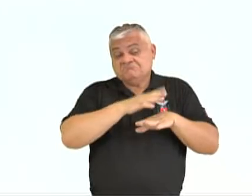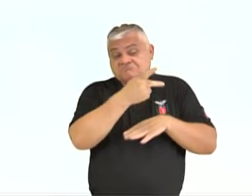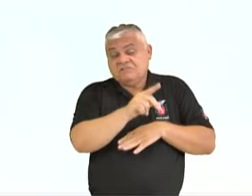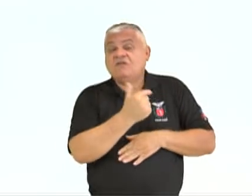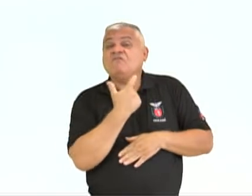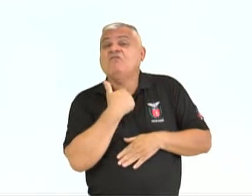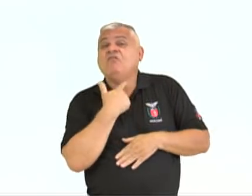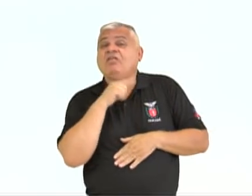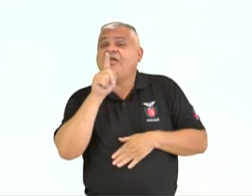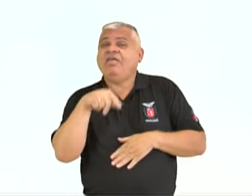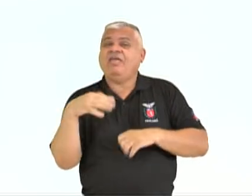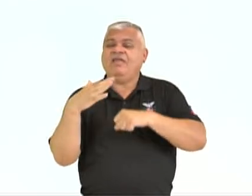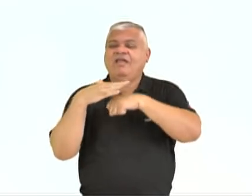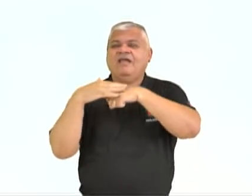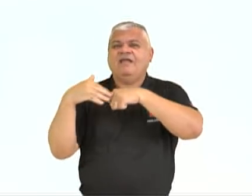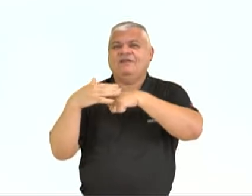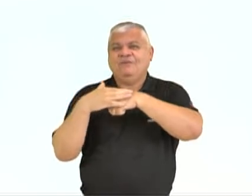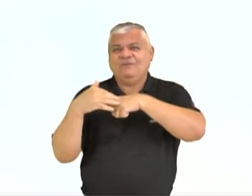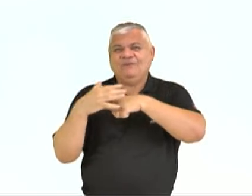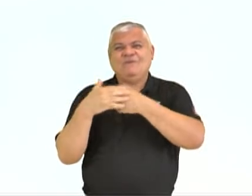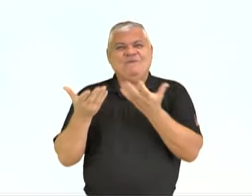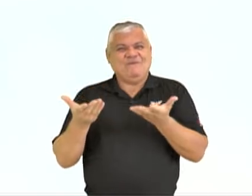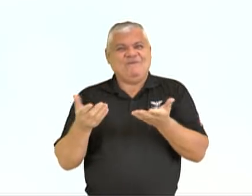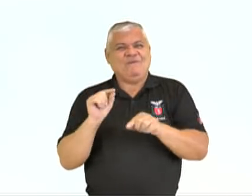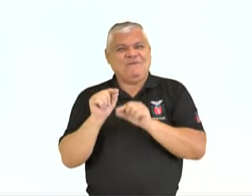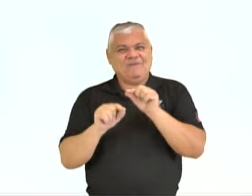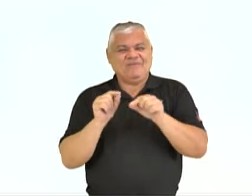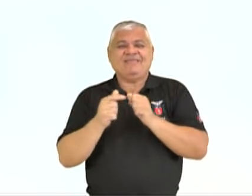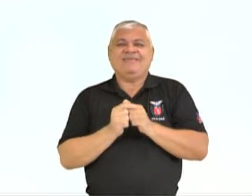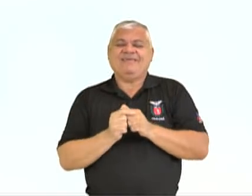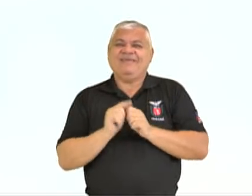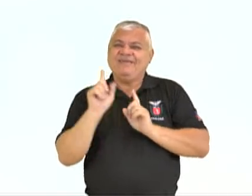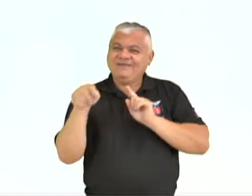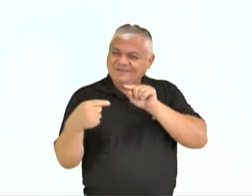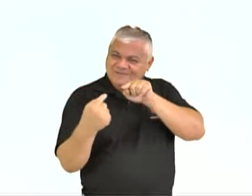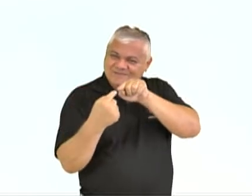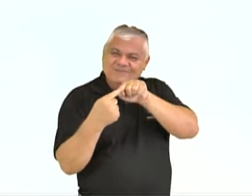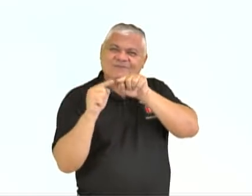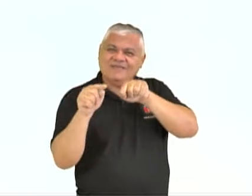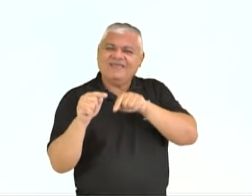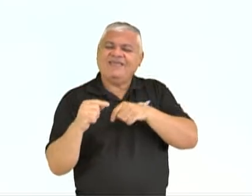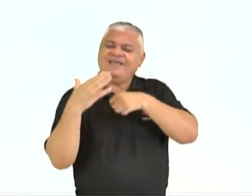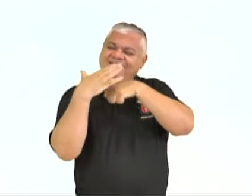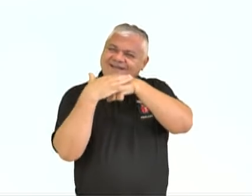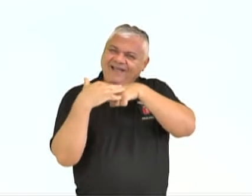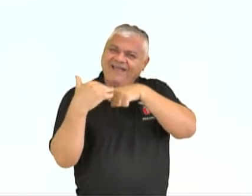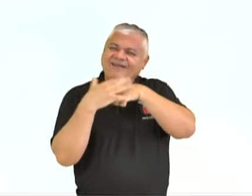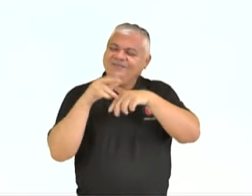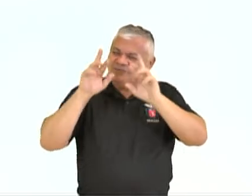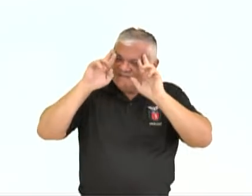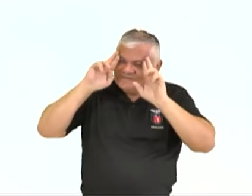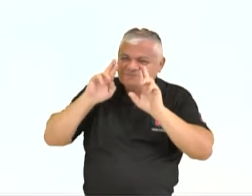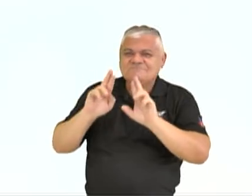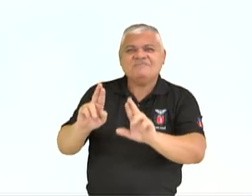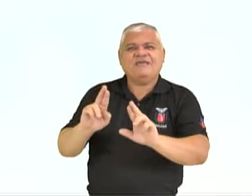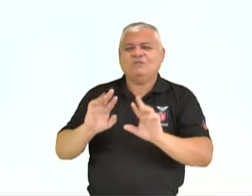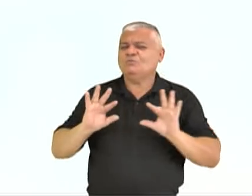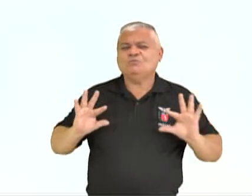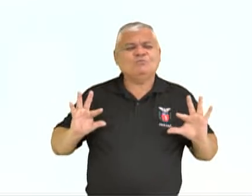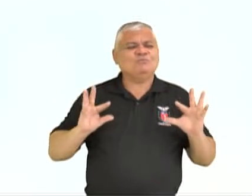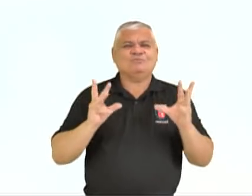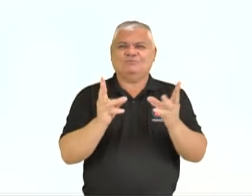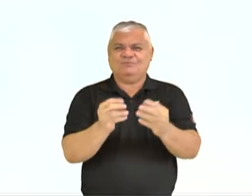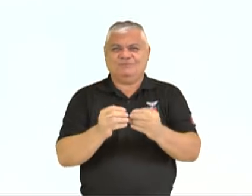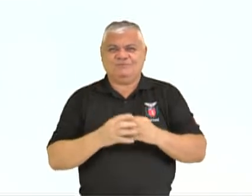jeito afetivo de falar, cujo efeito de sentido representa carinho e respeito a